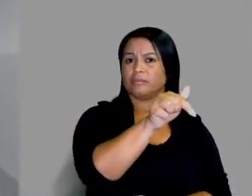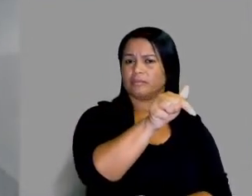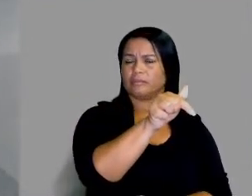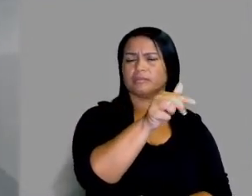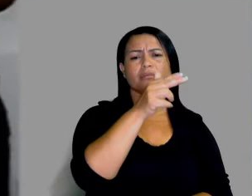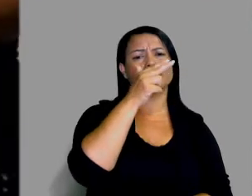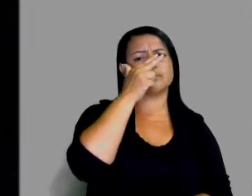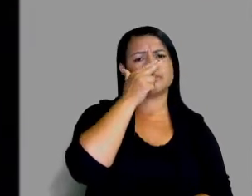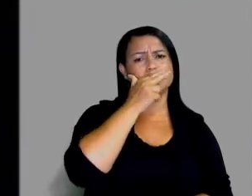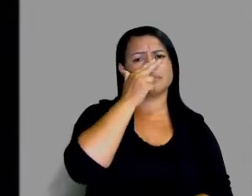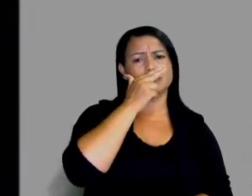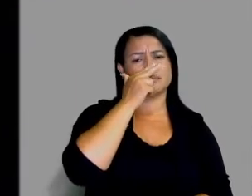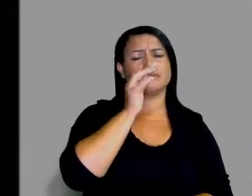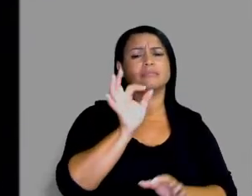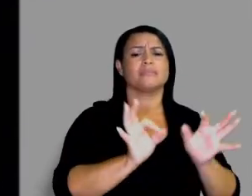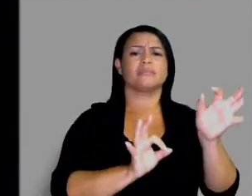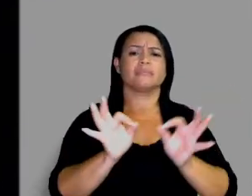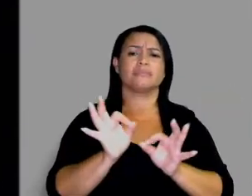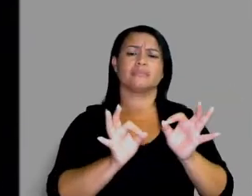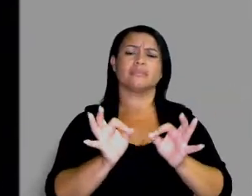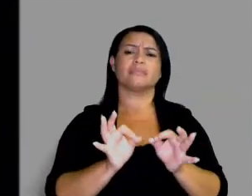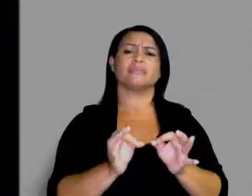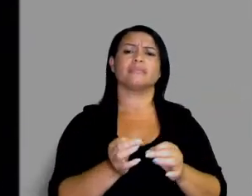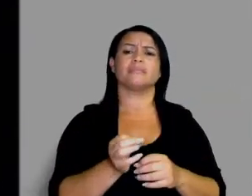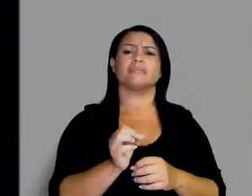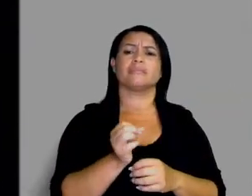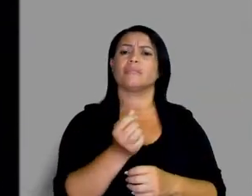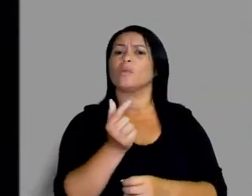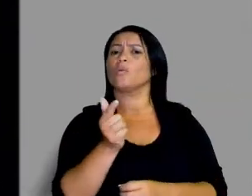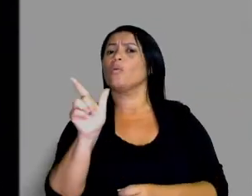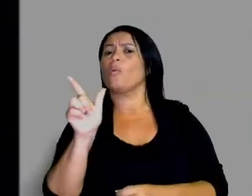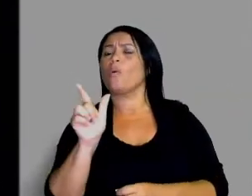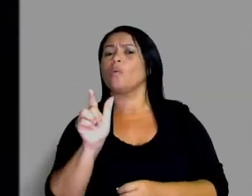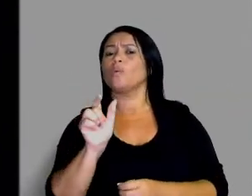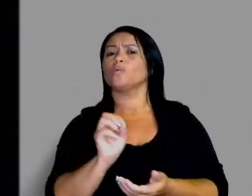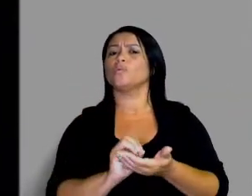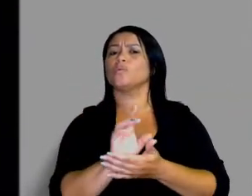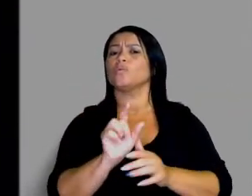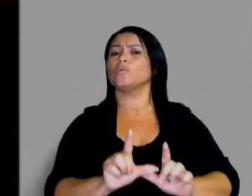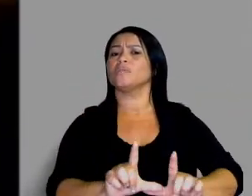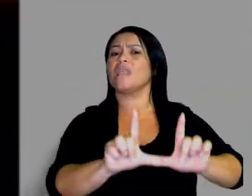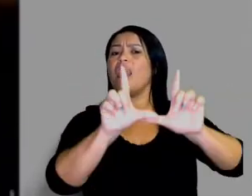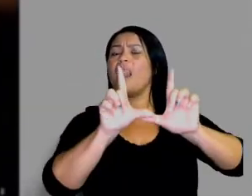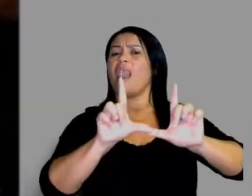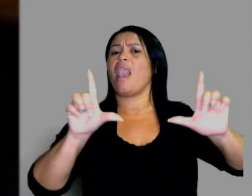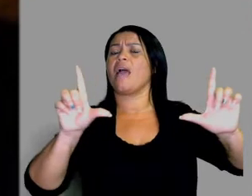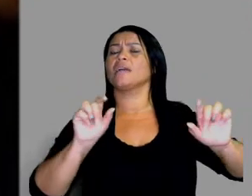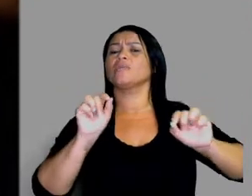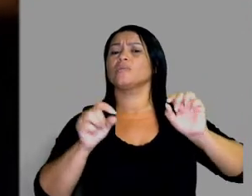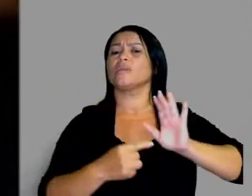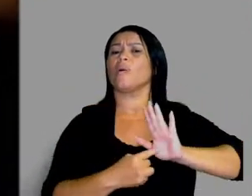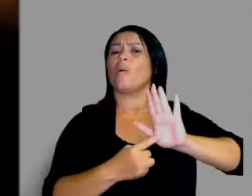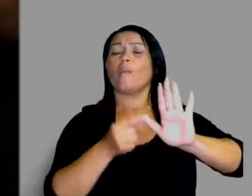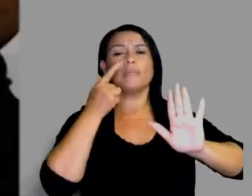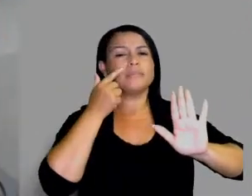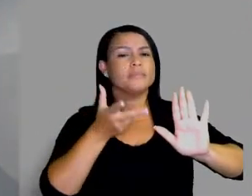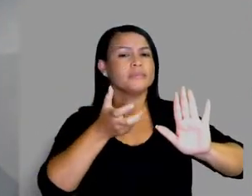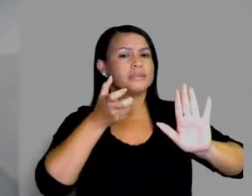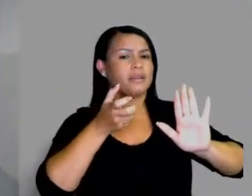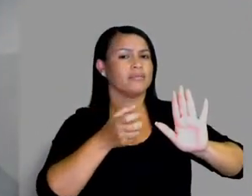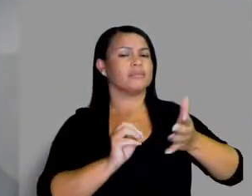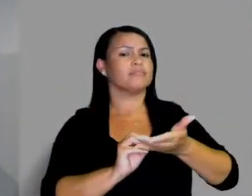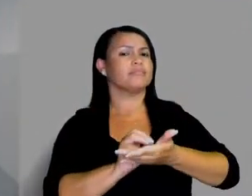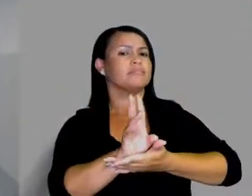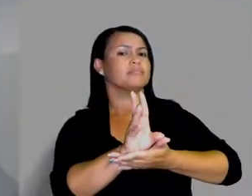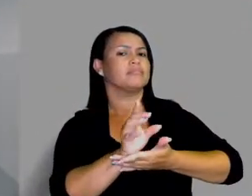35,147. Da mesma forma que fizemos no outro slide, observem aqui, ó,